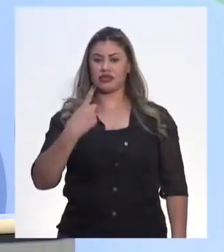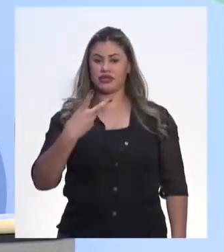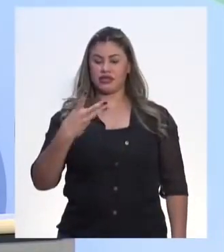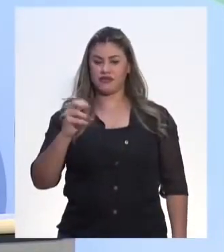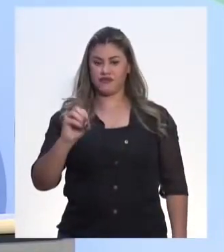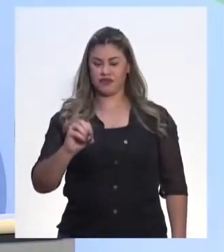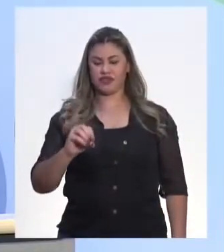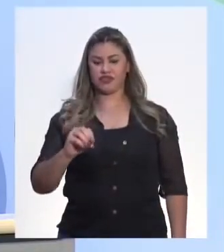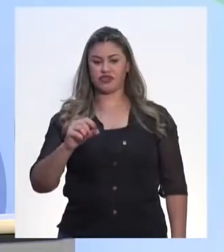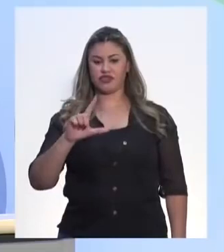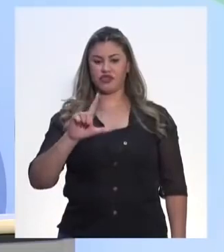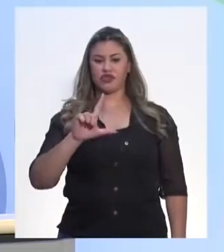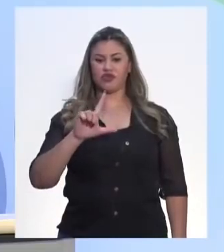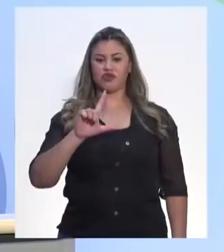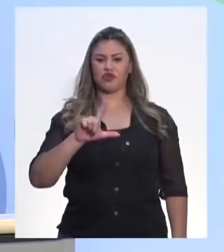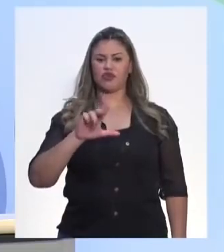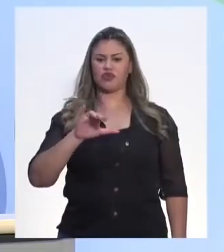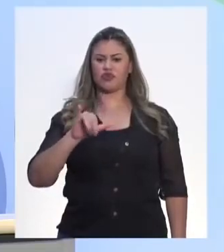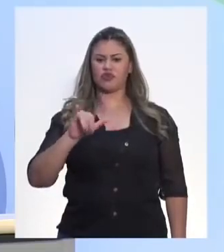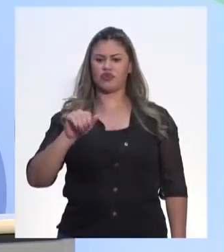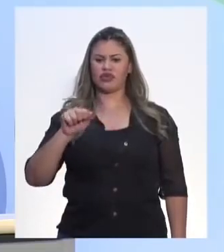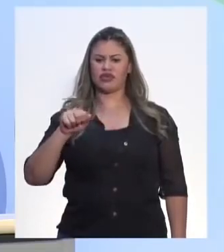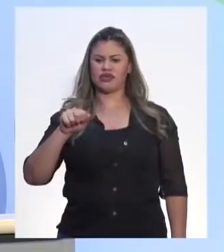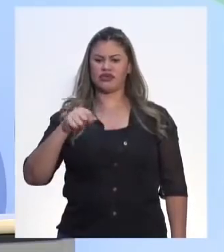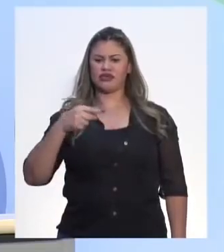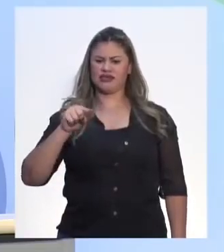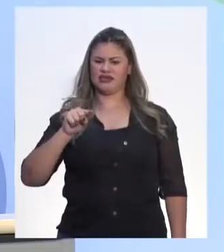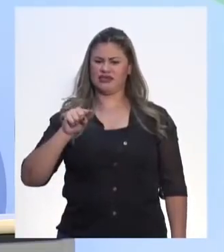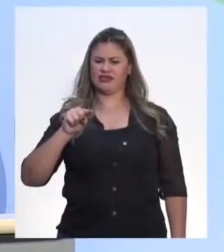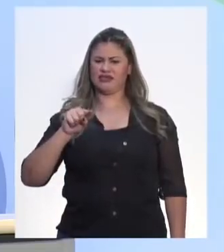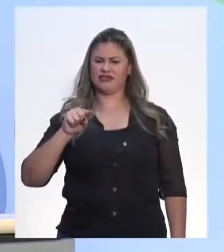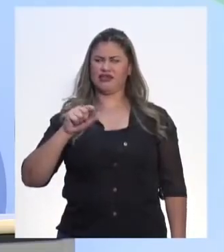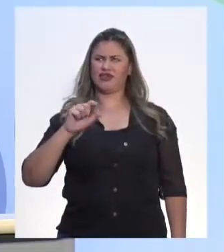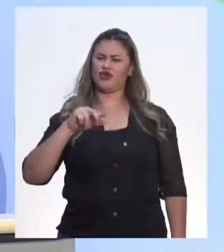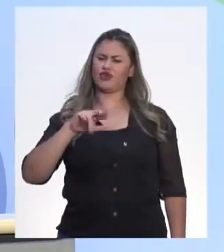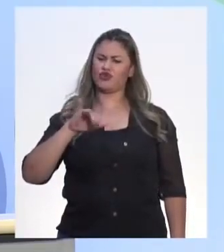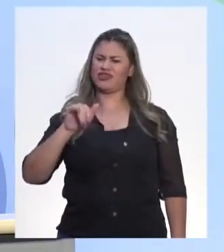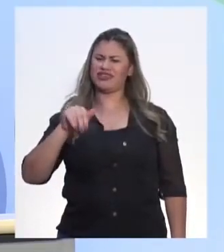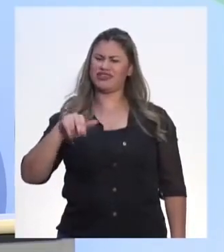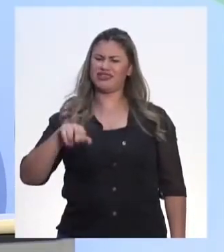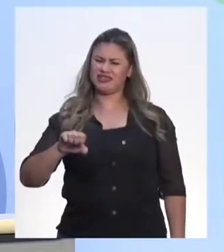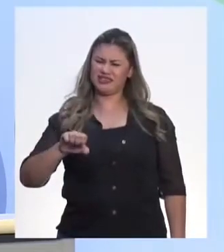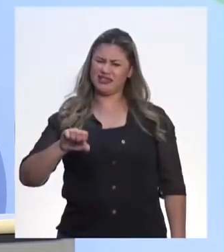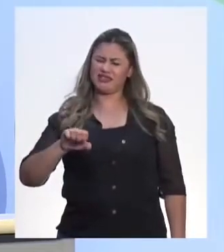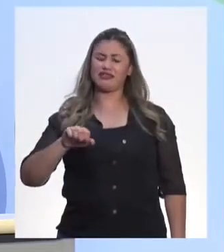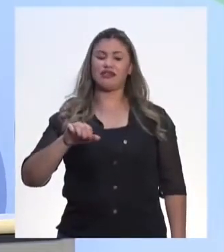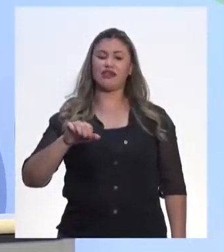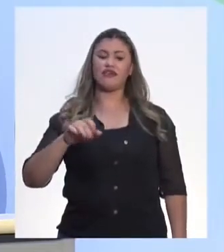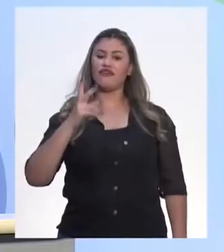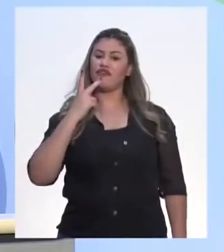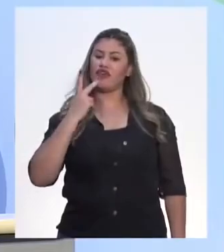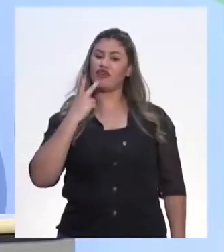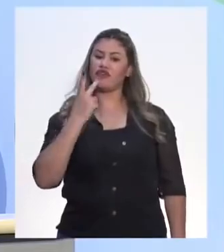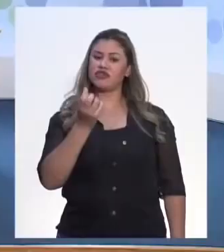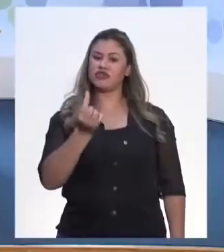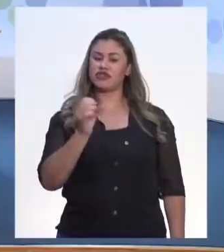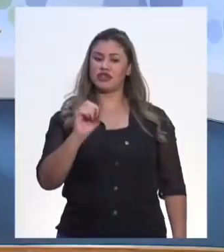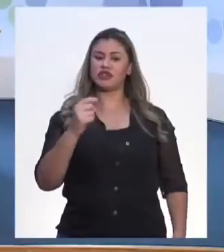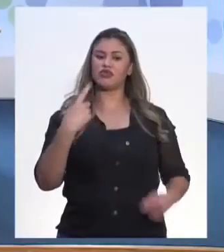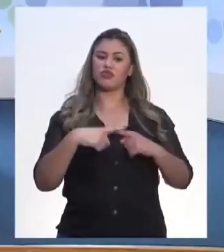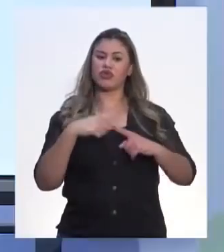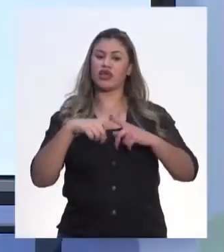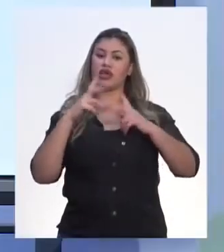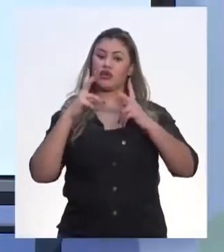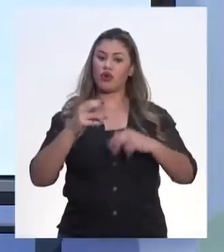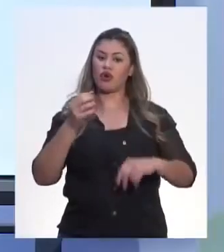a Luia, acho que Luian, ou Luiane, 60, porque é a mesma coisa que a do azul. Beleza.